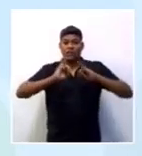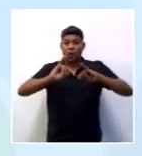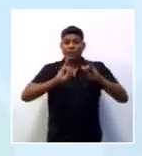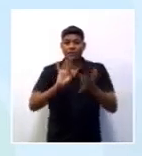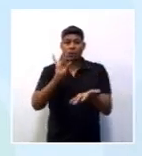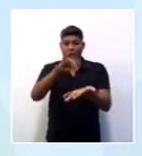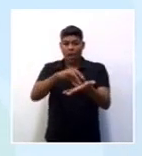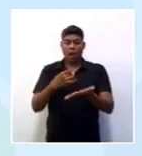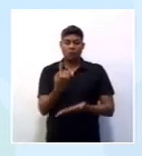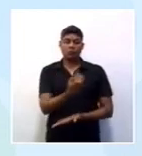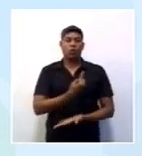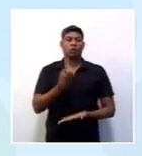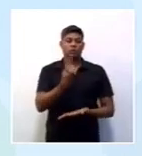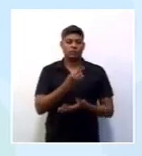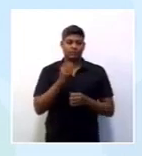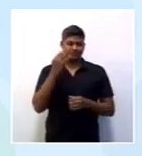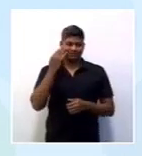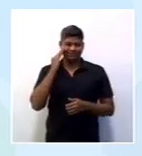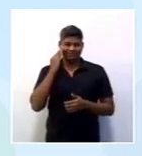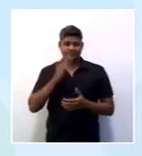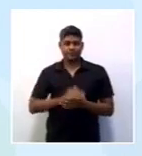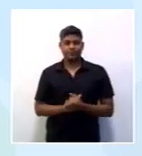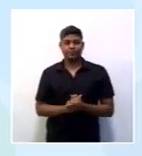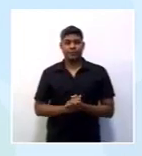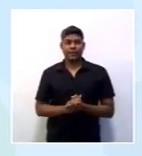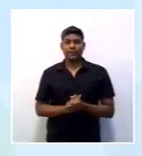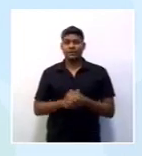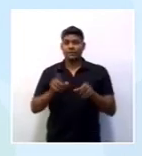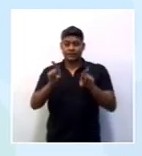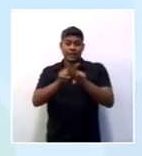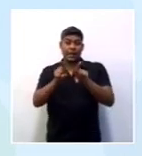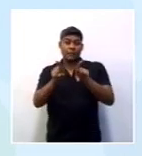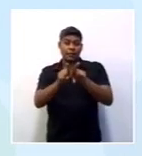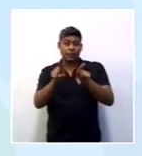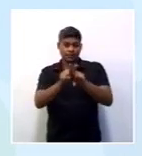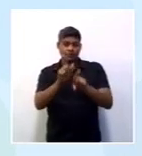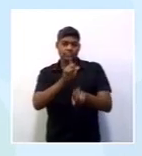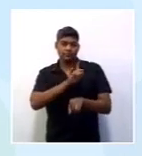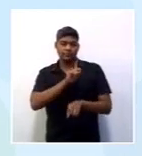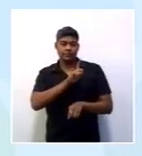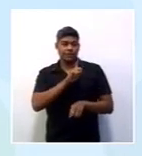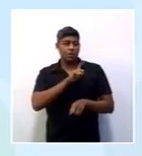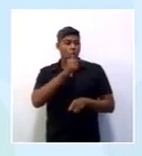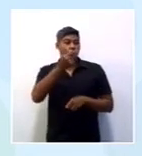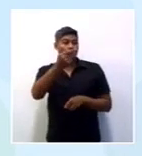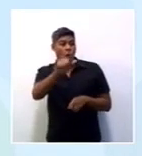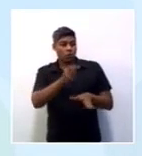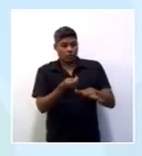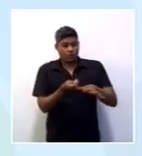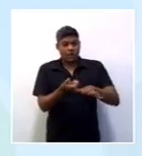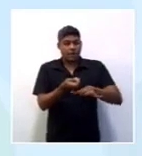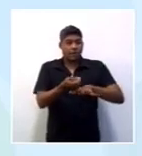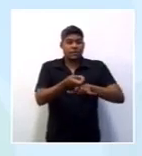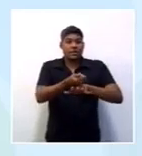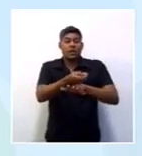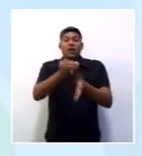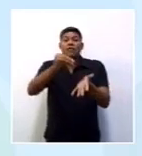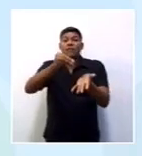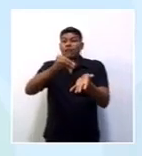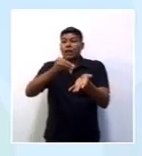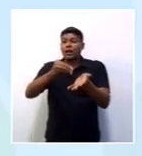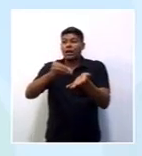reais para a gente, tá? A gente tem também outros tipos de fake news, como